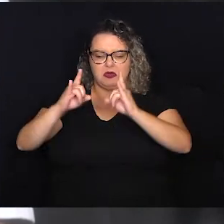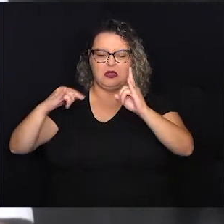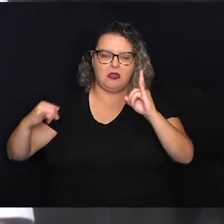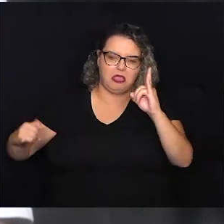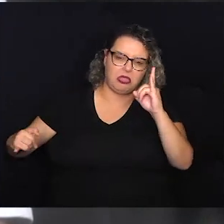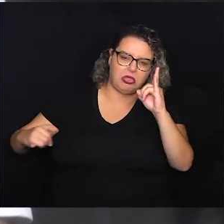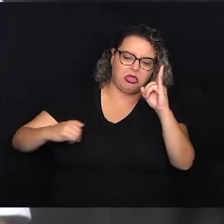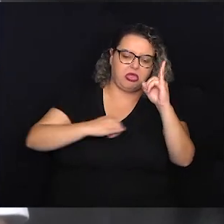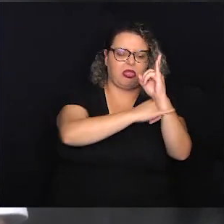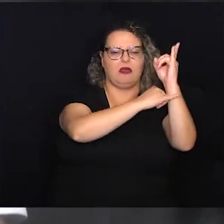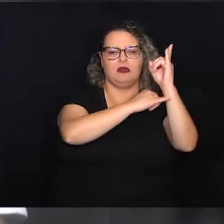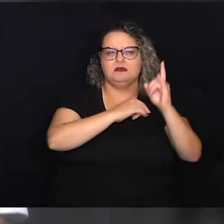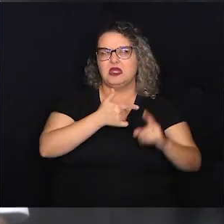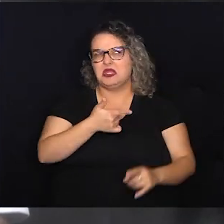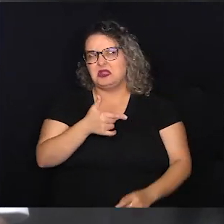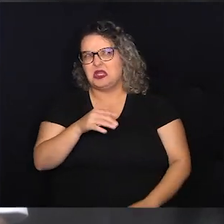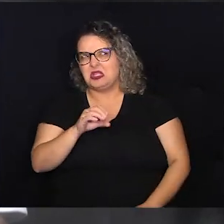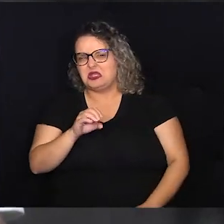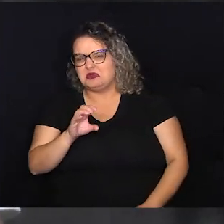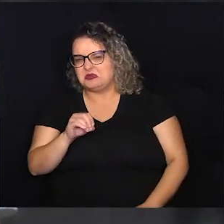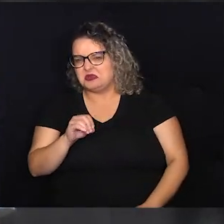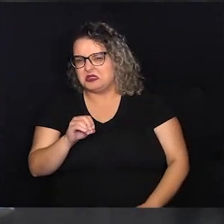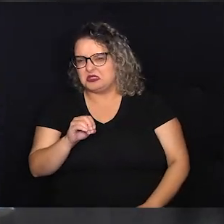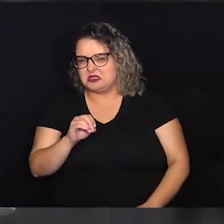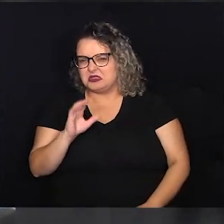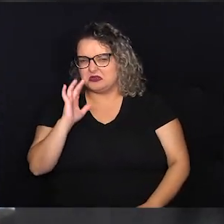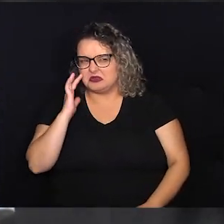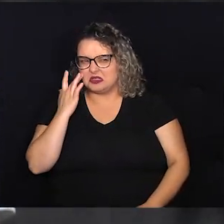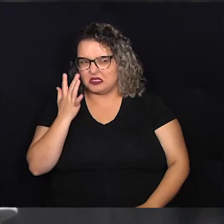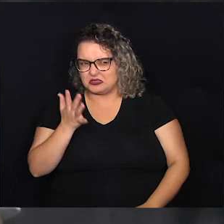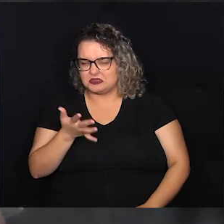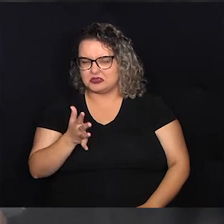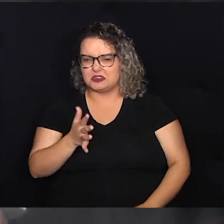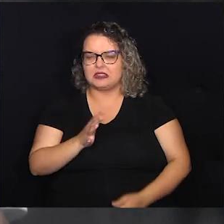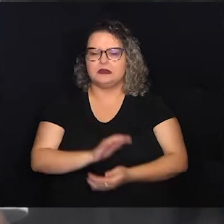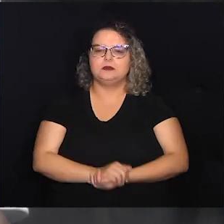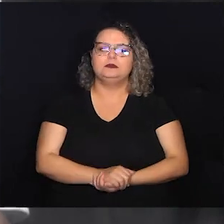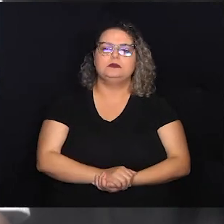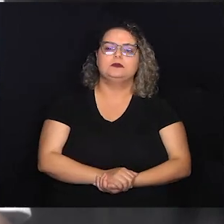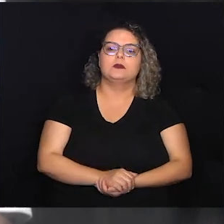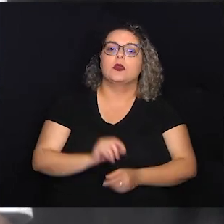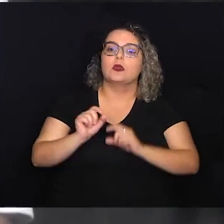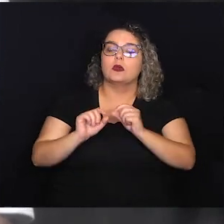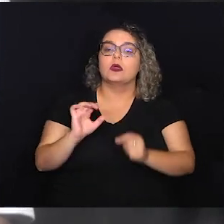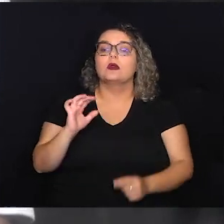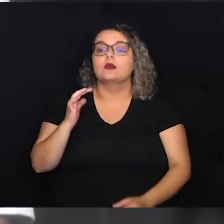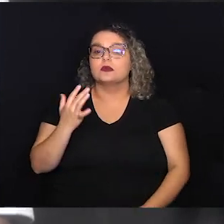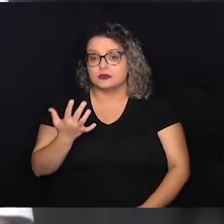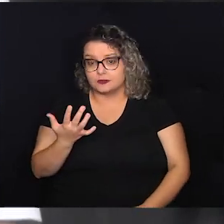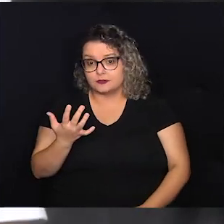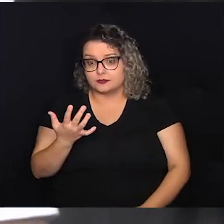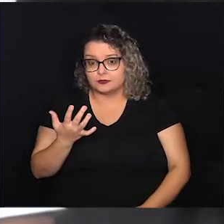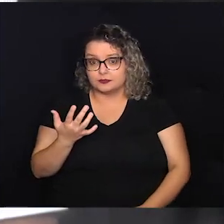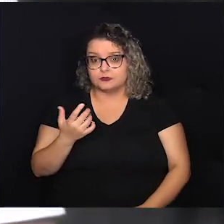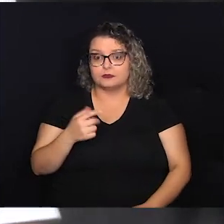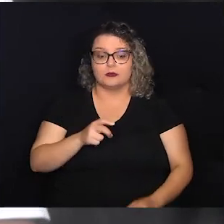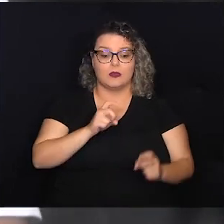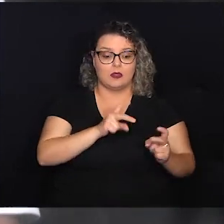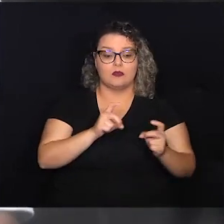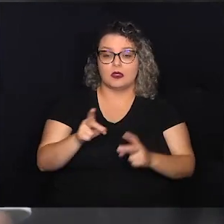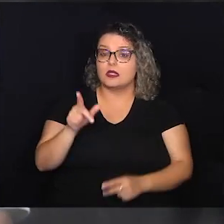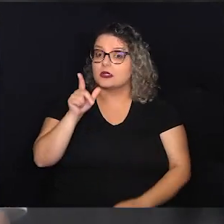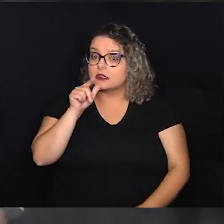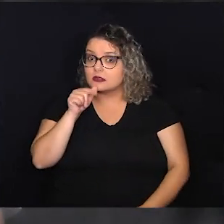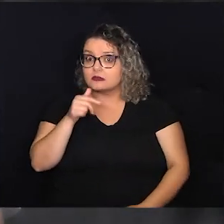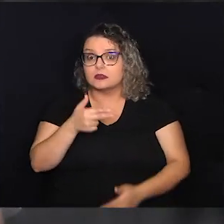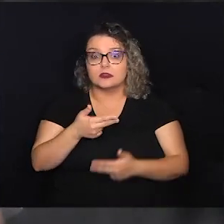ano 2000, né, 2000, se não me engano, 2000. Sim. O que ocorreu? Eu comecei a vender